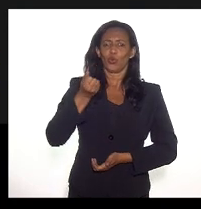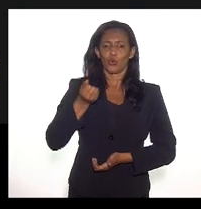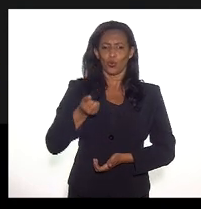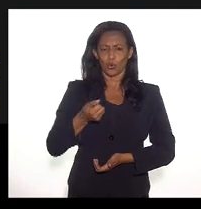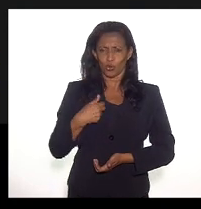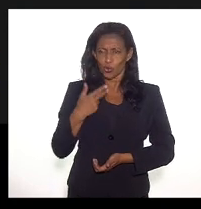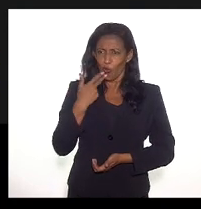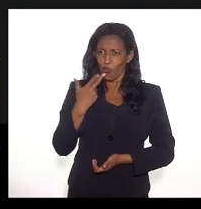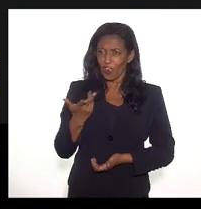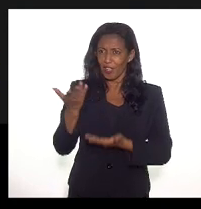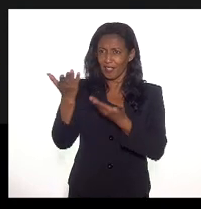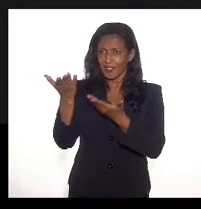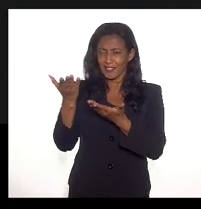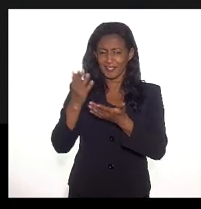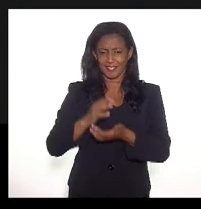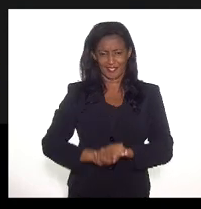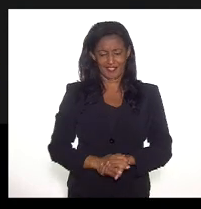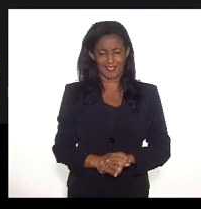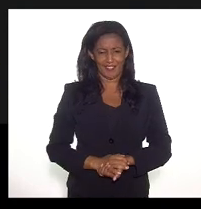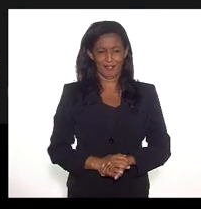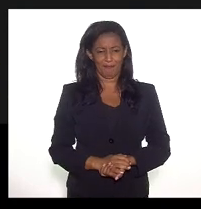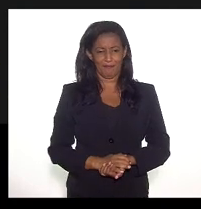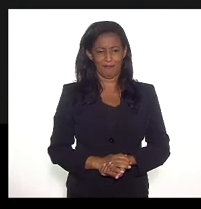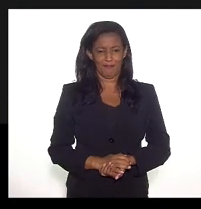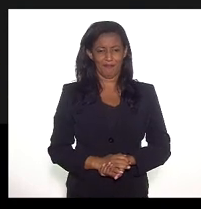Vossa Excelência, deputado. Estamos embora, Márcio. Estamos aí, cara.